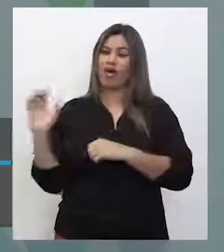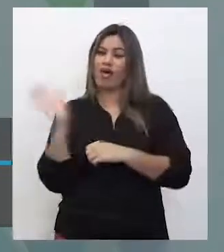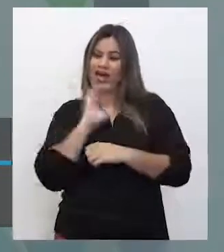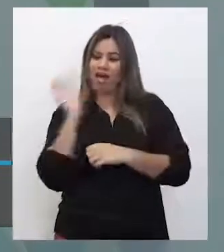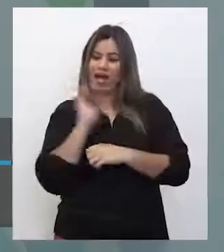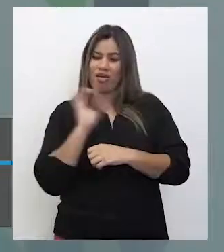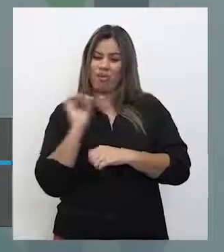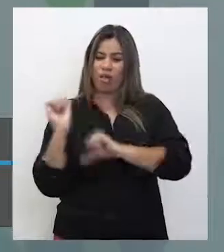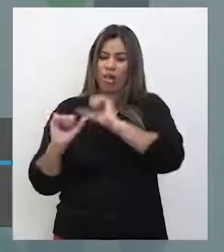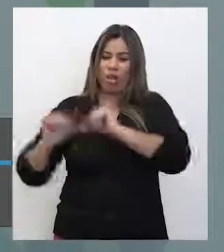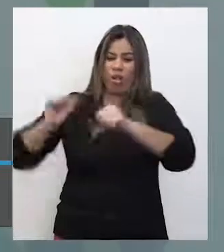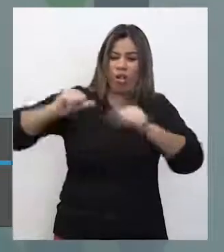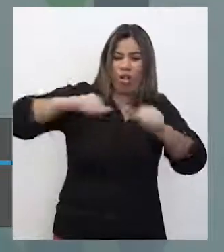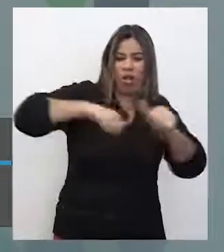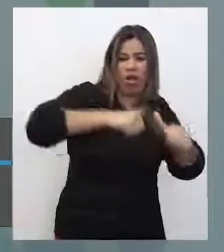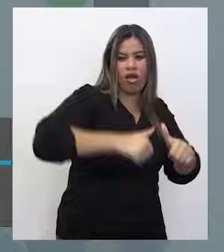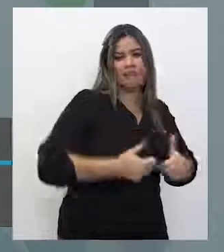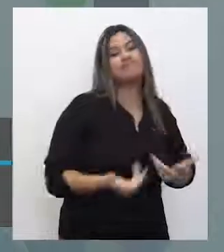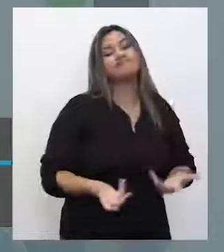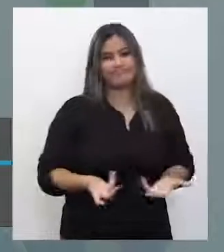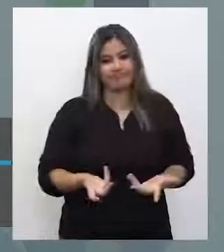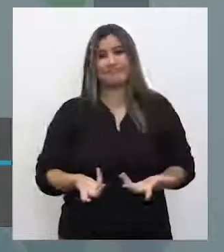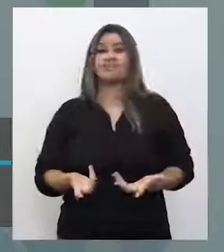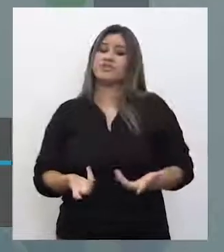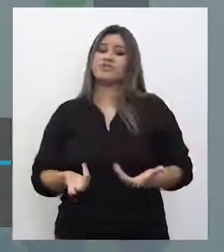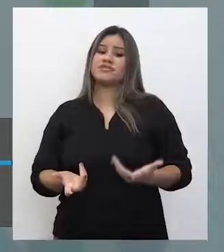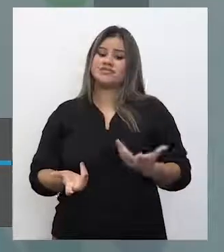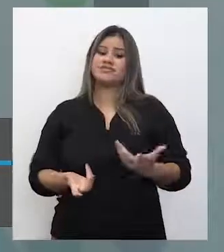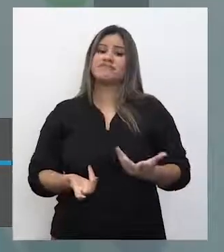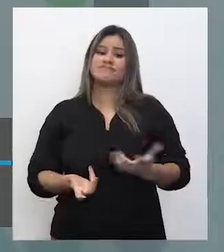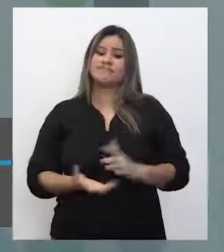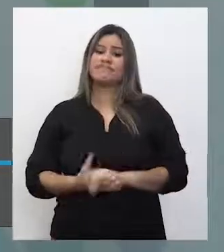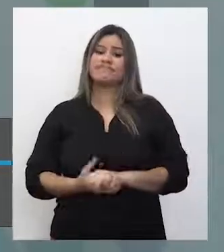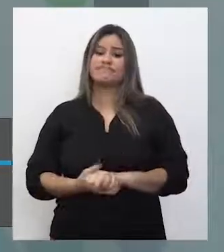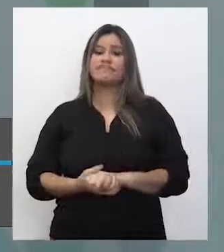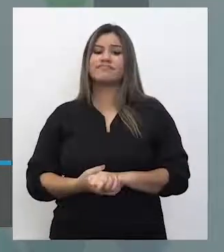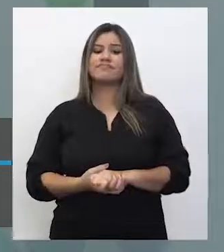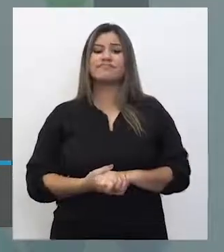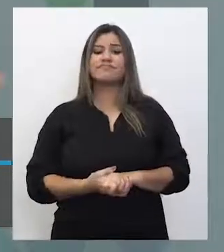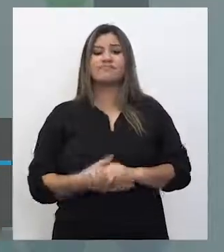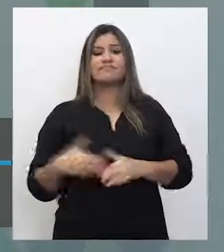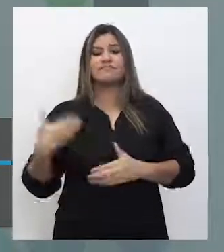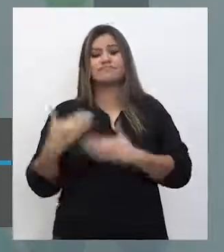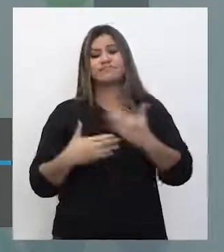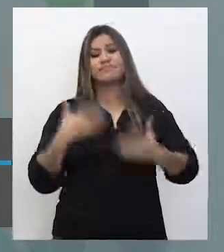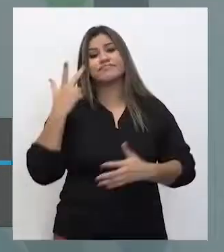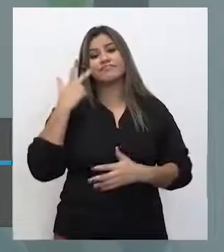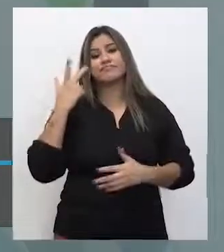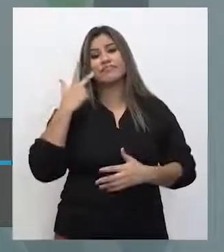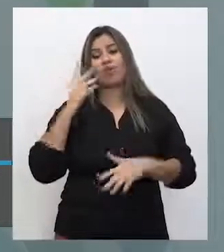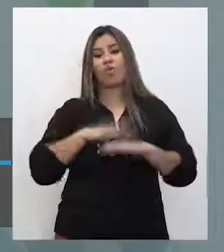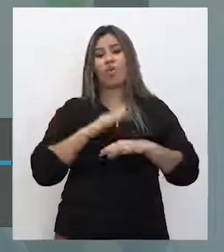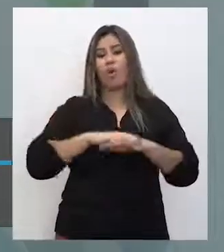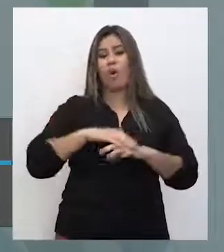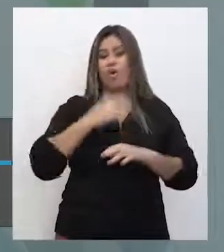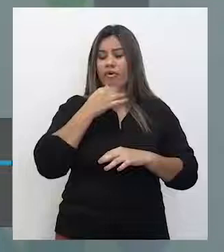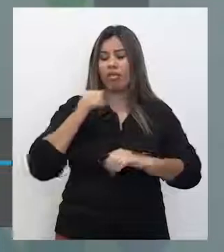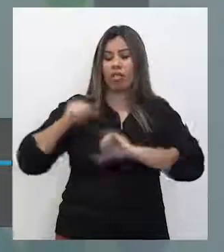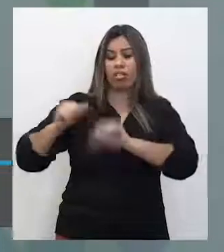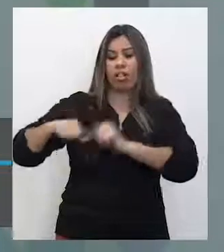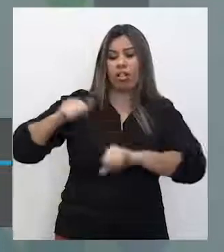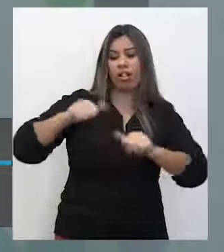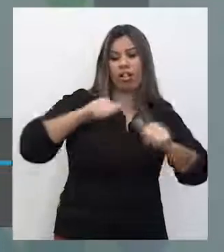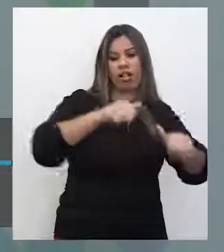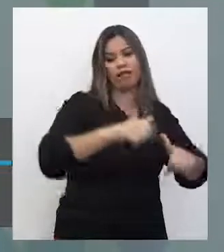acelera todas essas mudanças que geologicamente aconteceriam, mas, né? Num processo mais natural, o homem vai lá e acelera. Então,